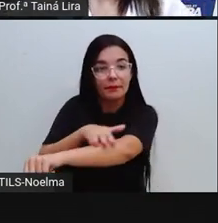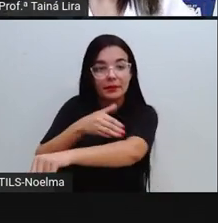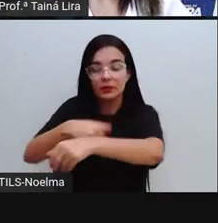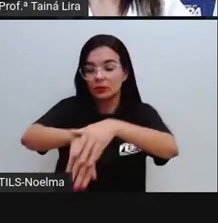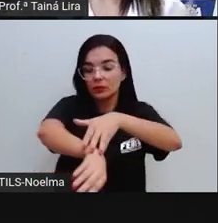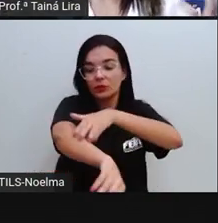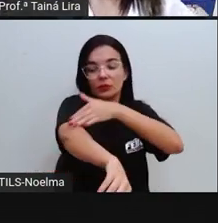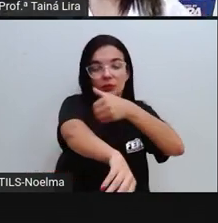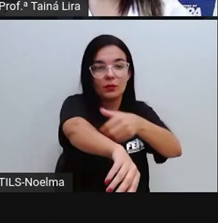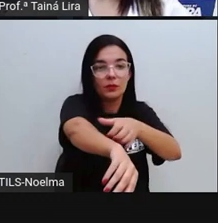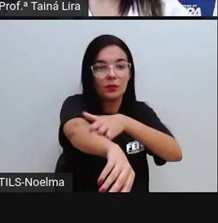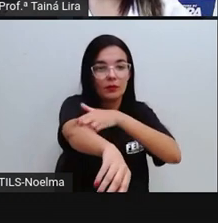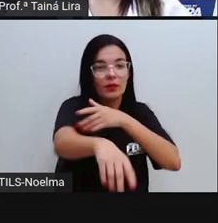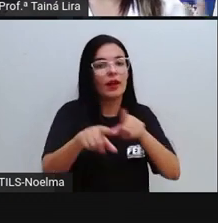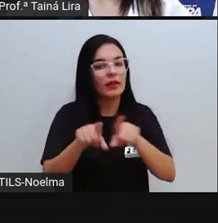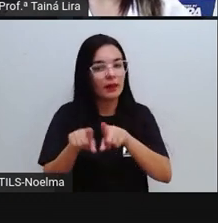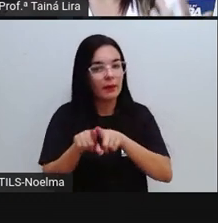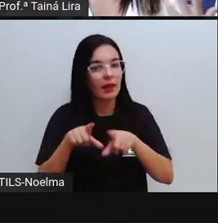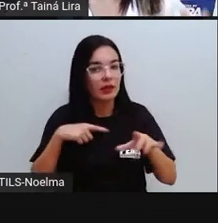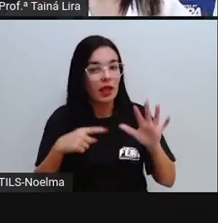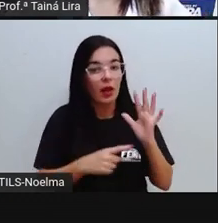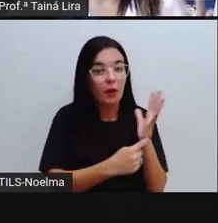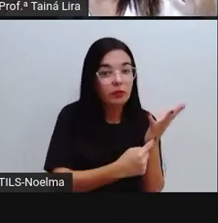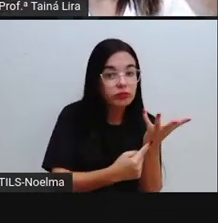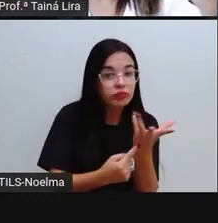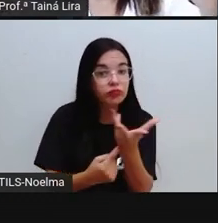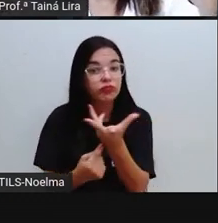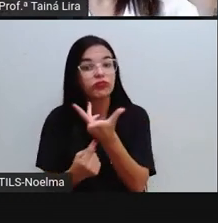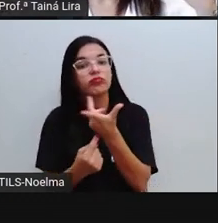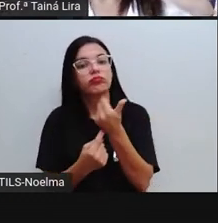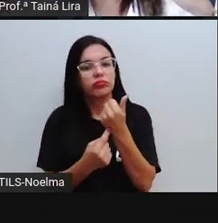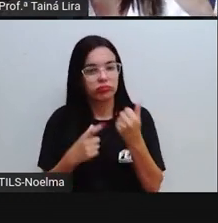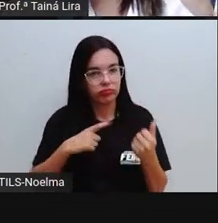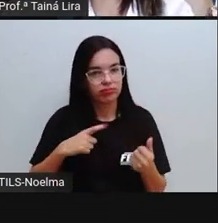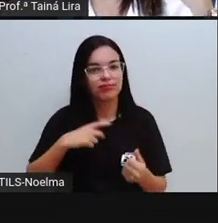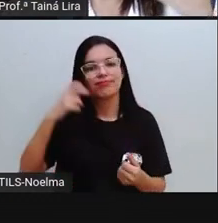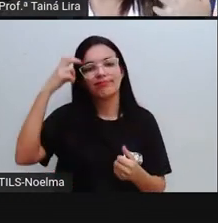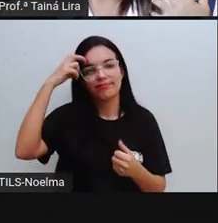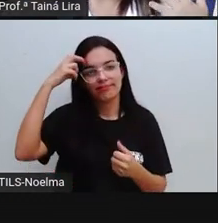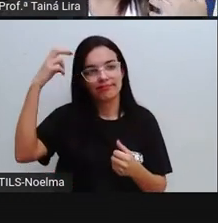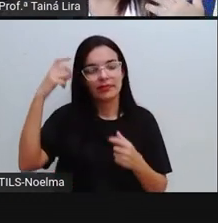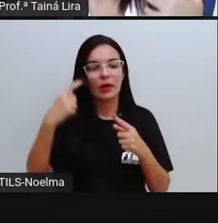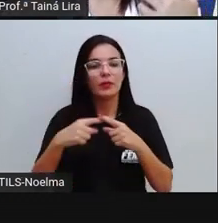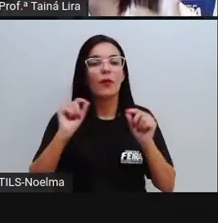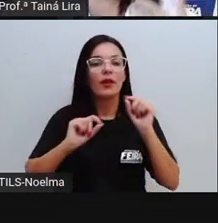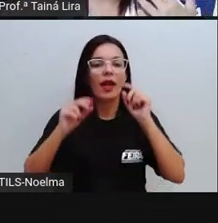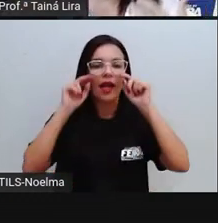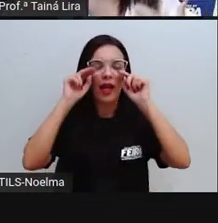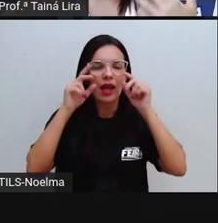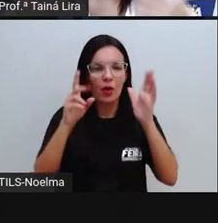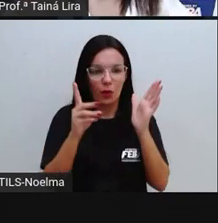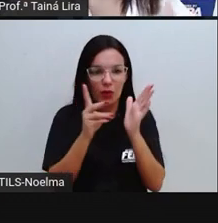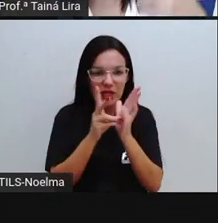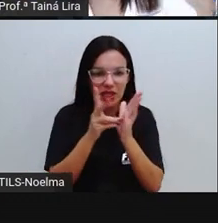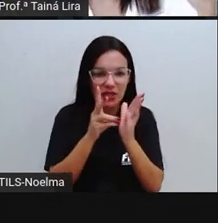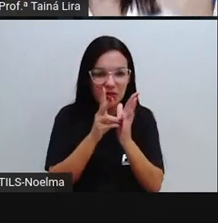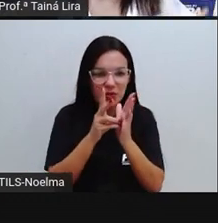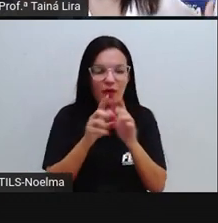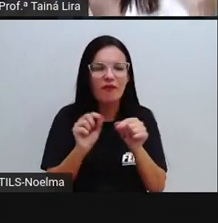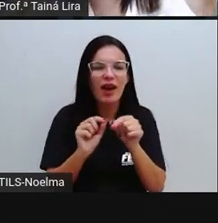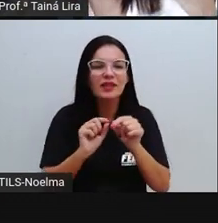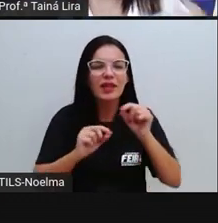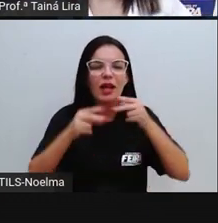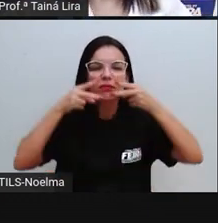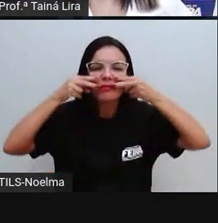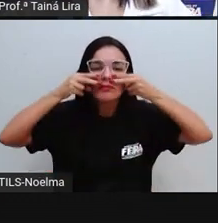manifestação artístico-cultural, tá? Ou seja, artístico porque eles a gente vê aí a questão mesmo da